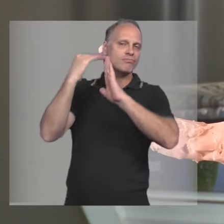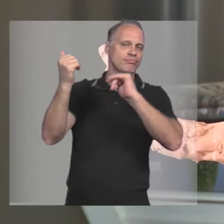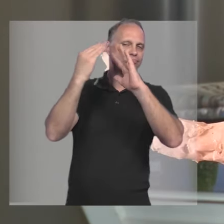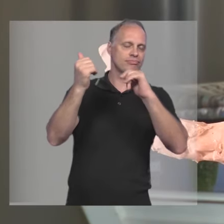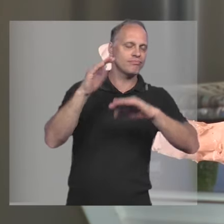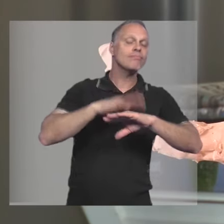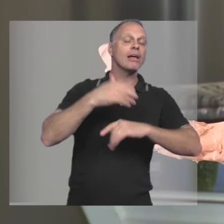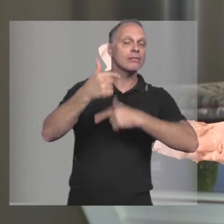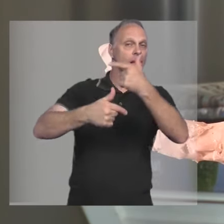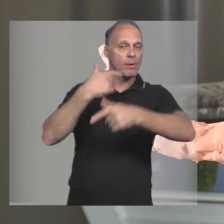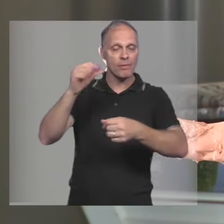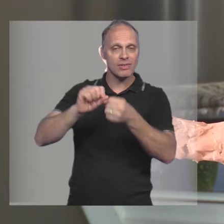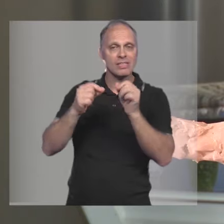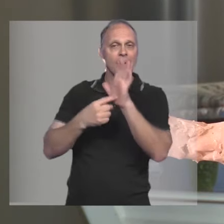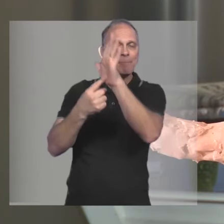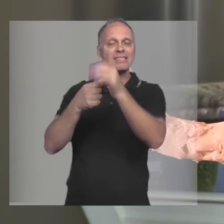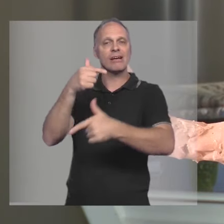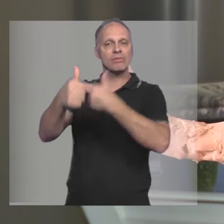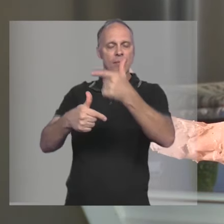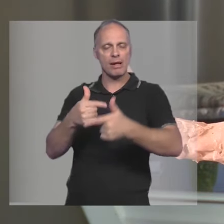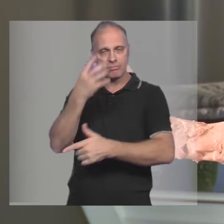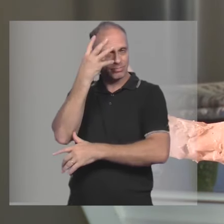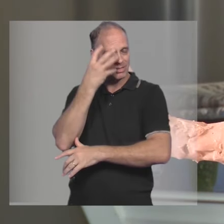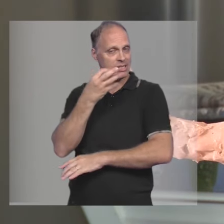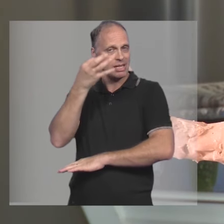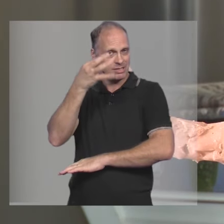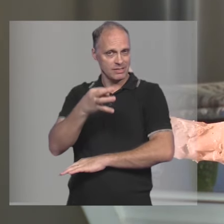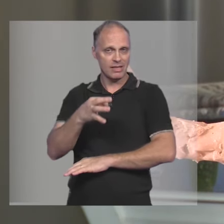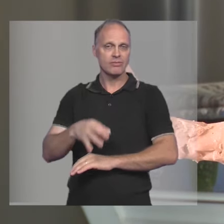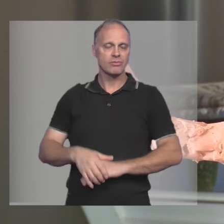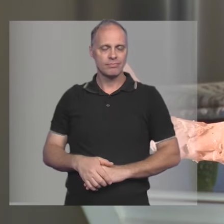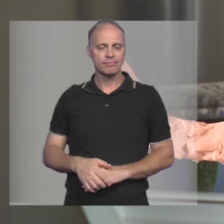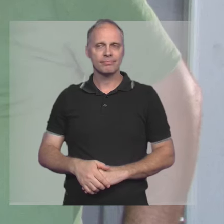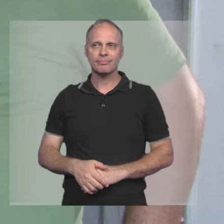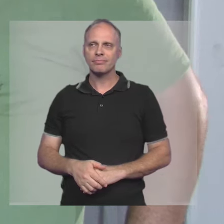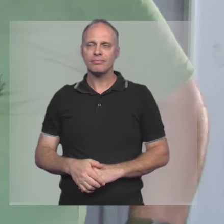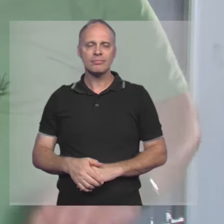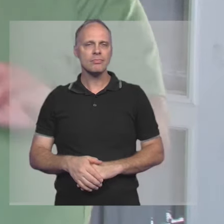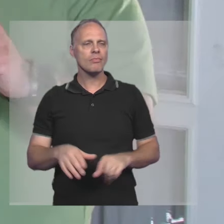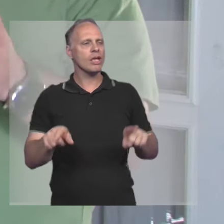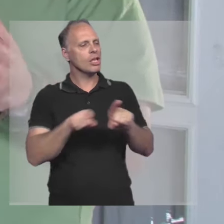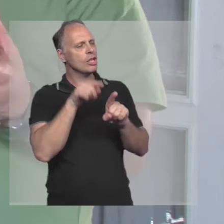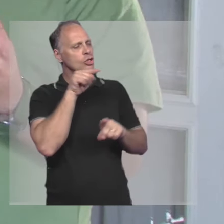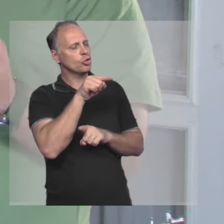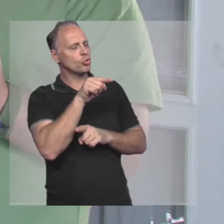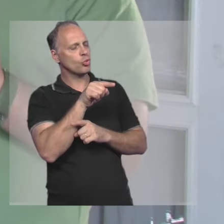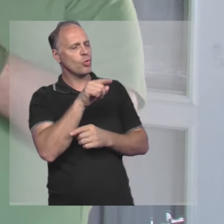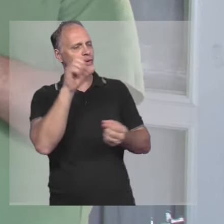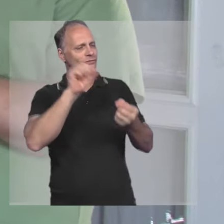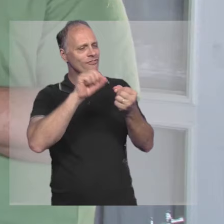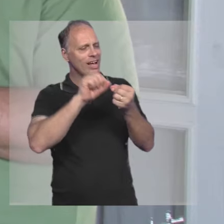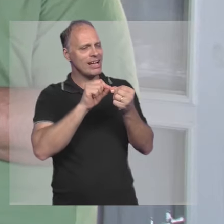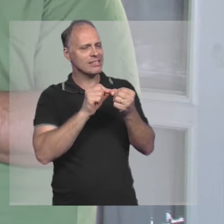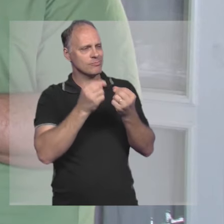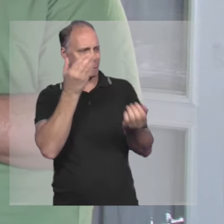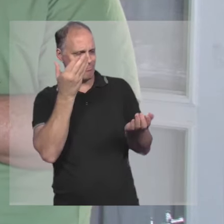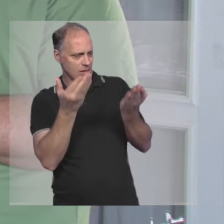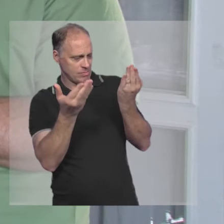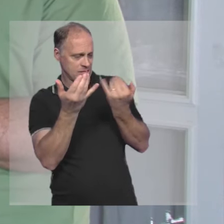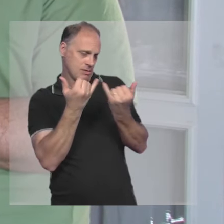de apresentar o trabalho com seriedade. E tu estabelece assim mesmo,